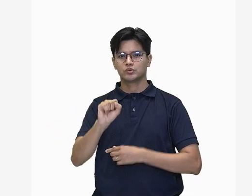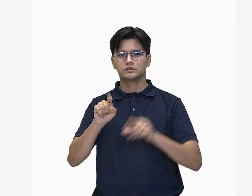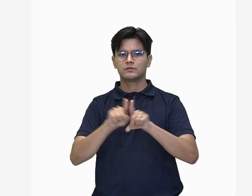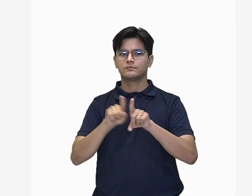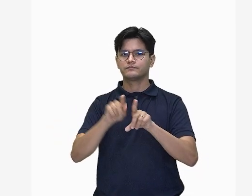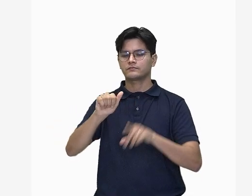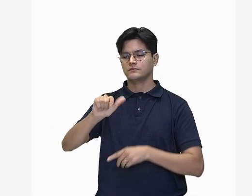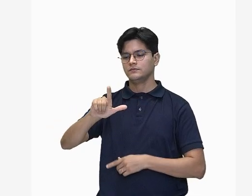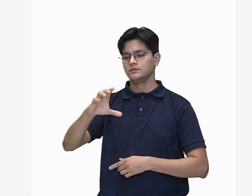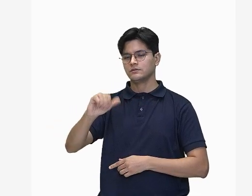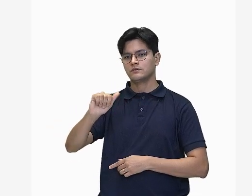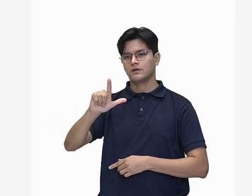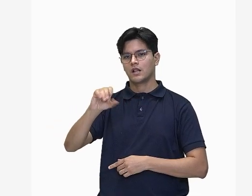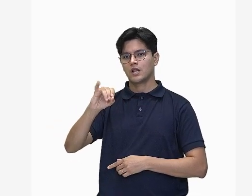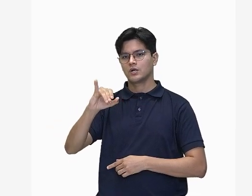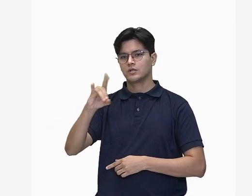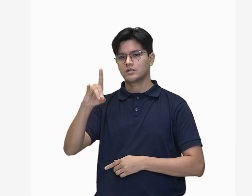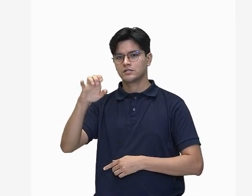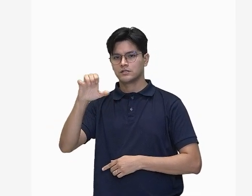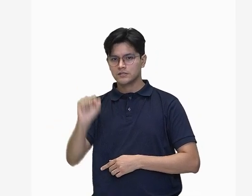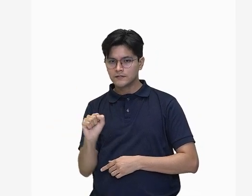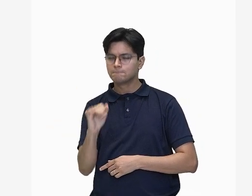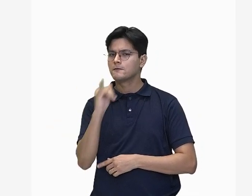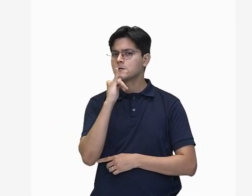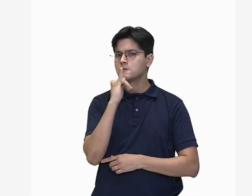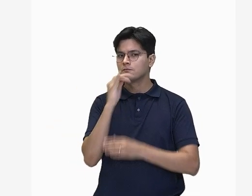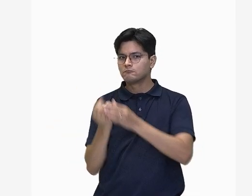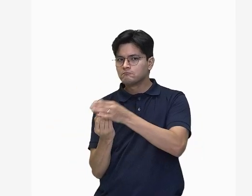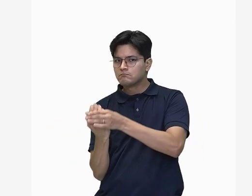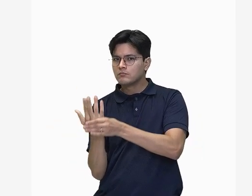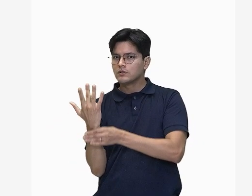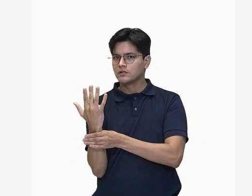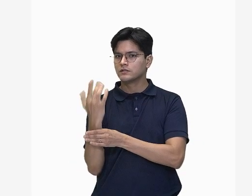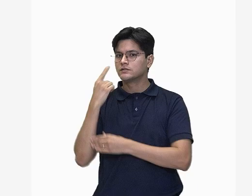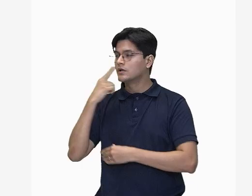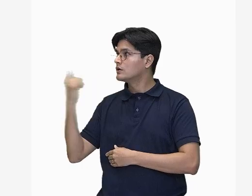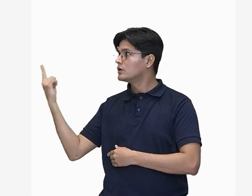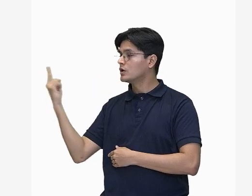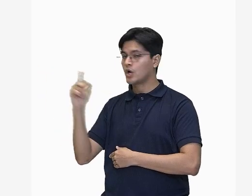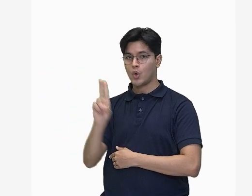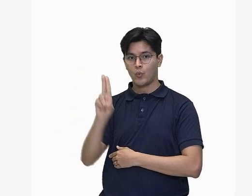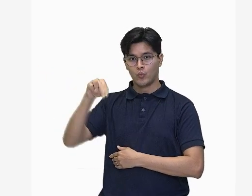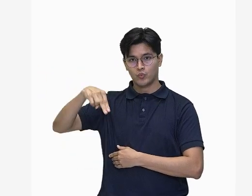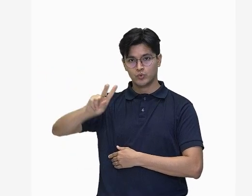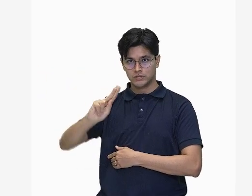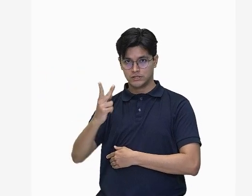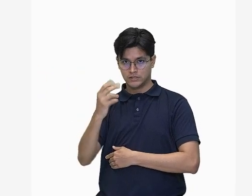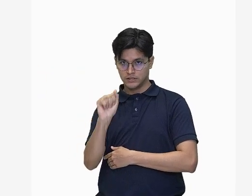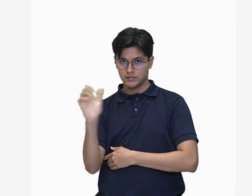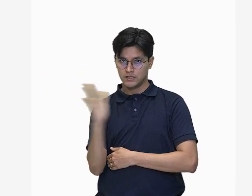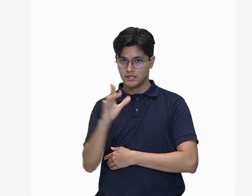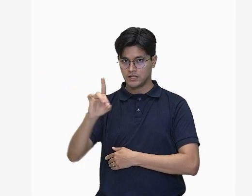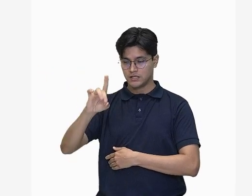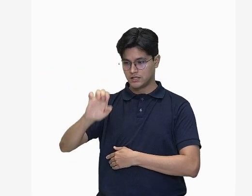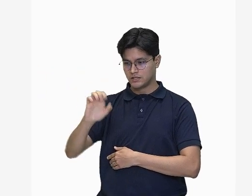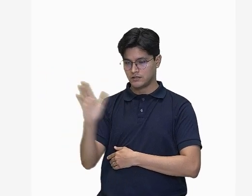unha de gato, que é a Uncaria tomentosa, tá? E o uso do fitoterápico é